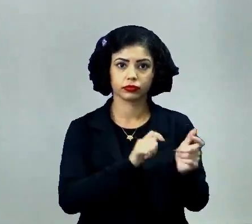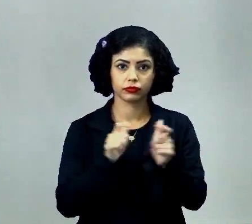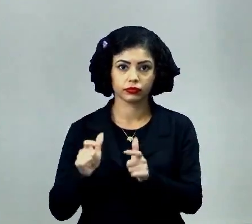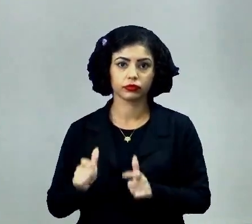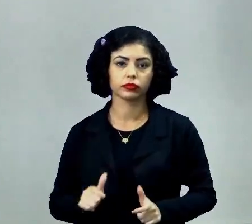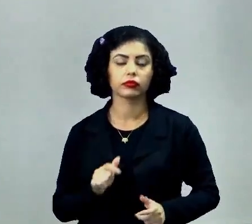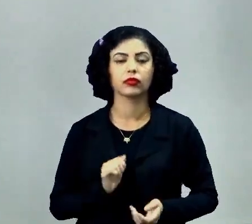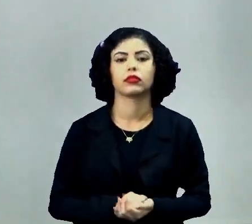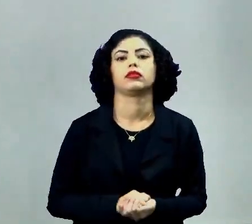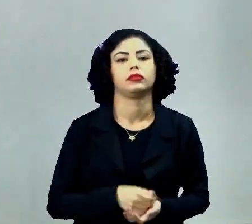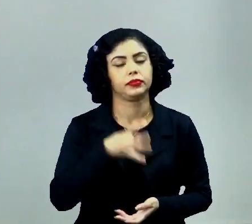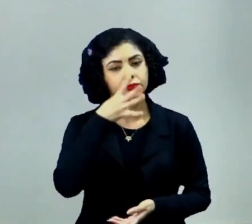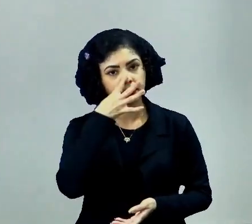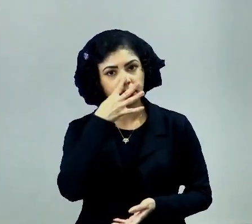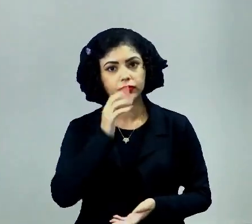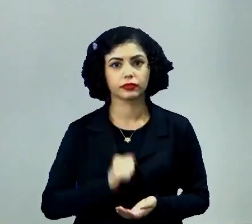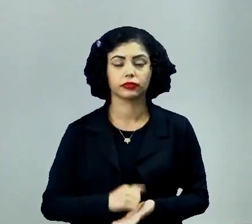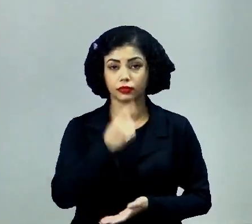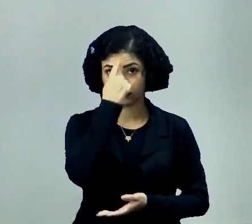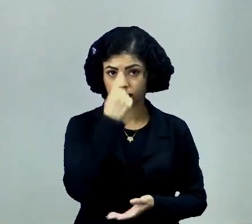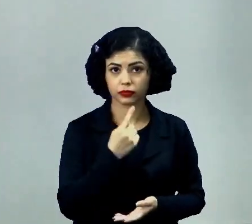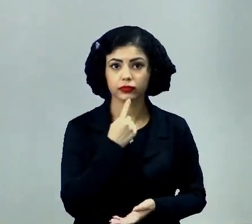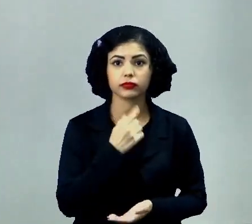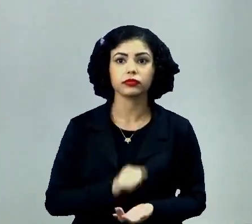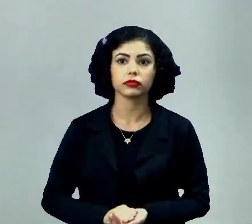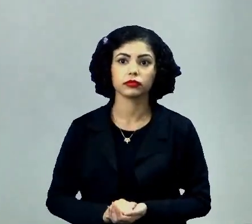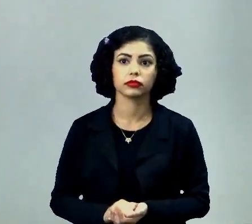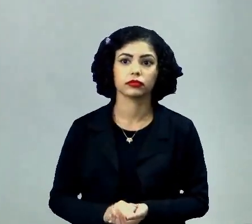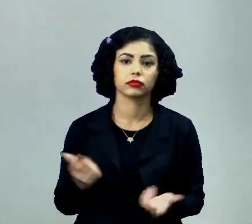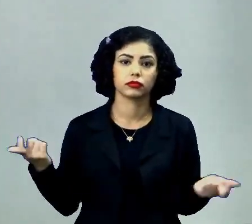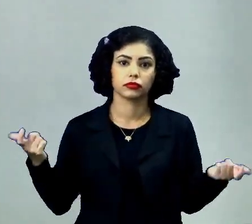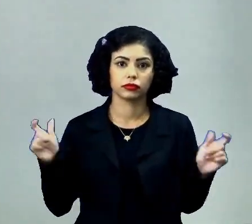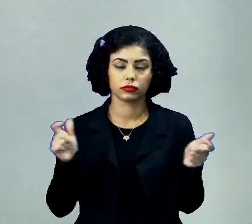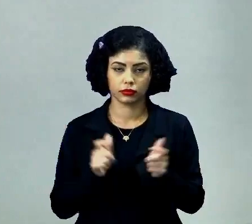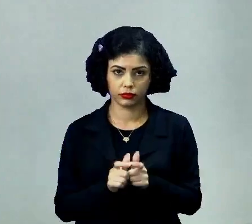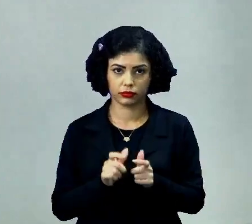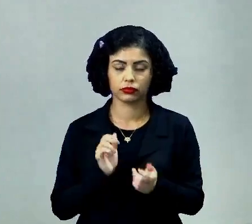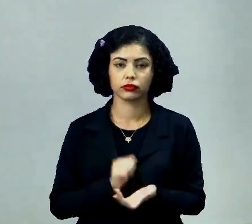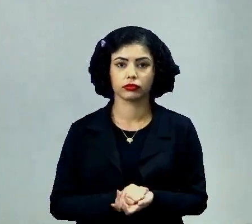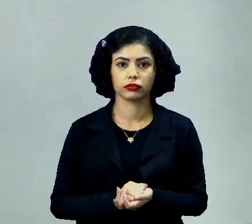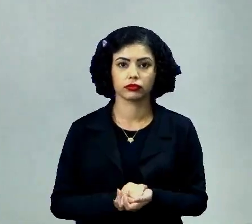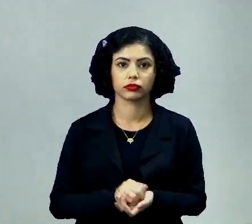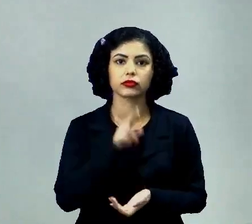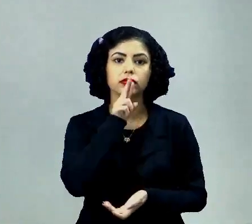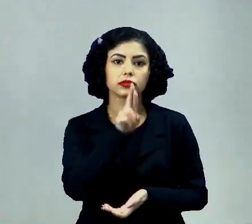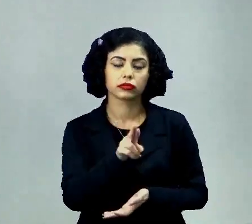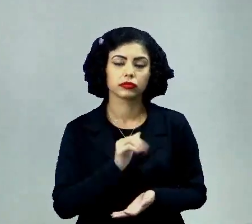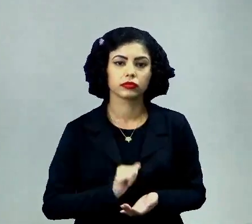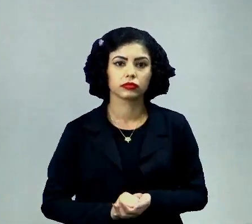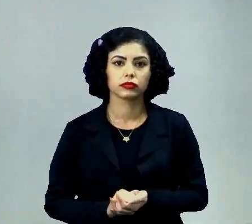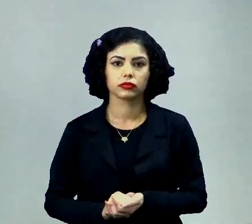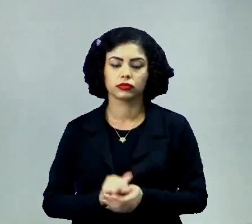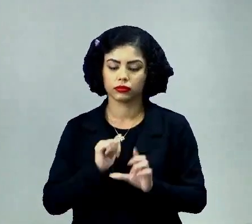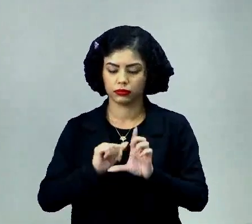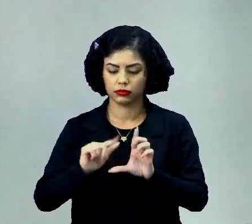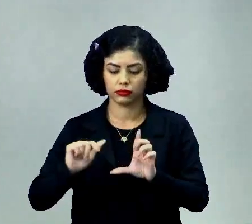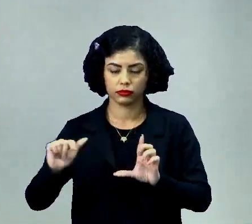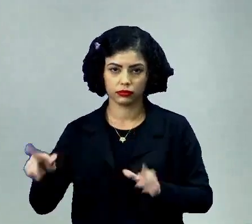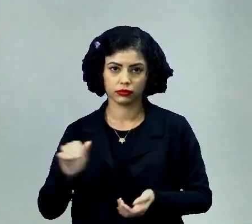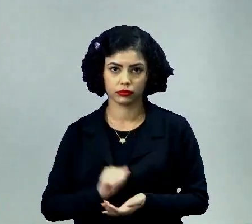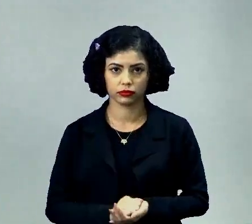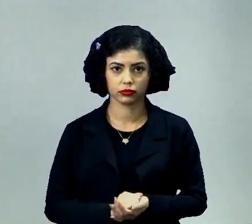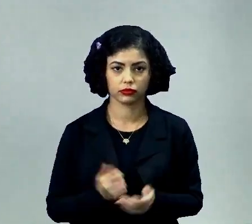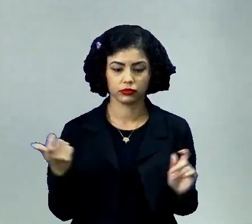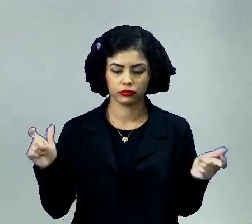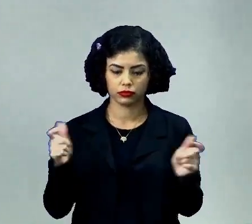espaço real, observar ali uma paisagem e conseguir reduzir, através de cálculos aí de escala,